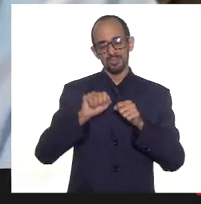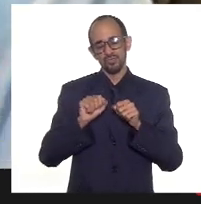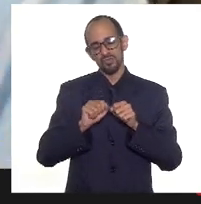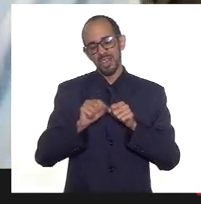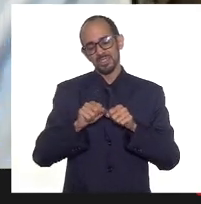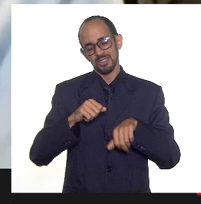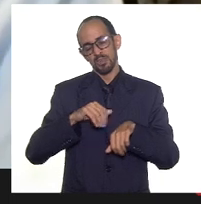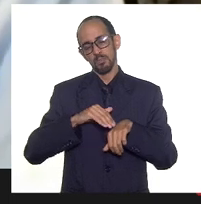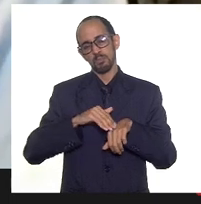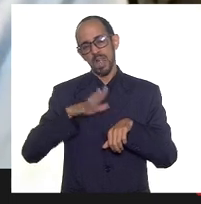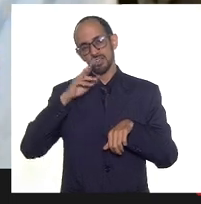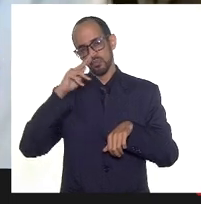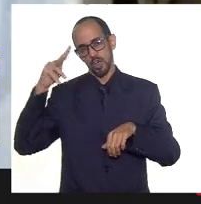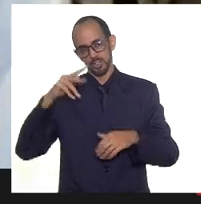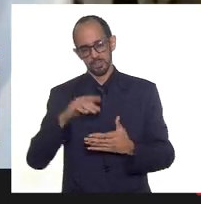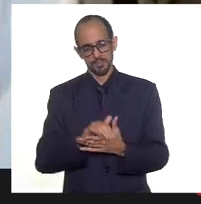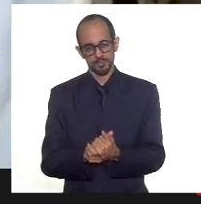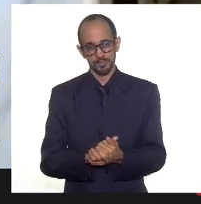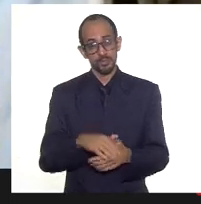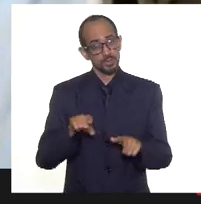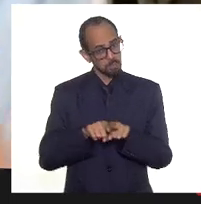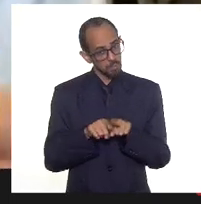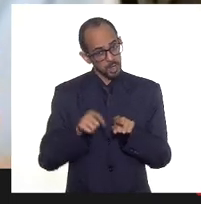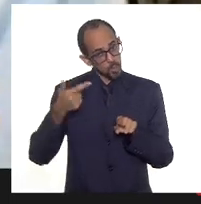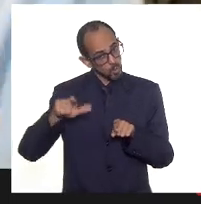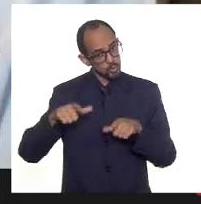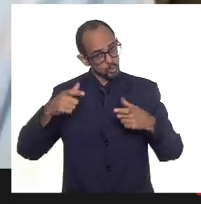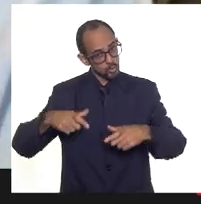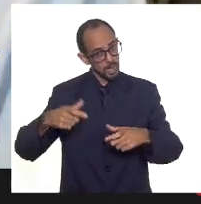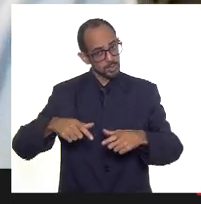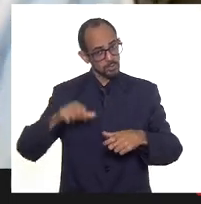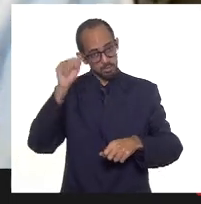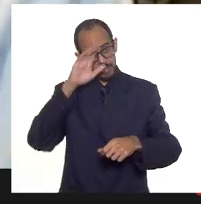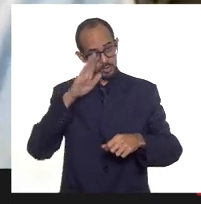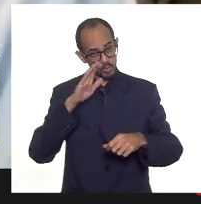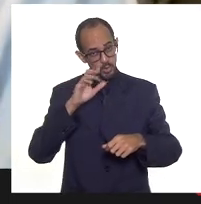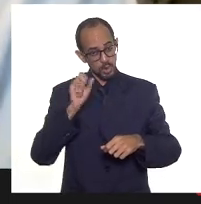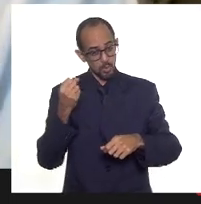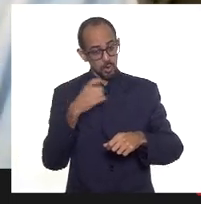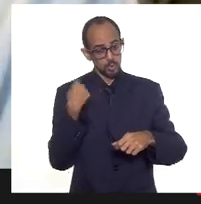próprio Brasil. Quando nós identificamos isso, professora Ana Paula,